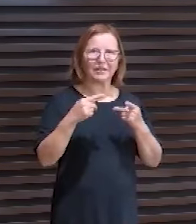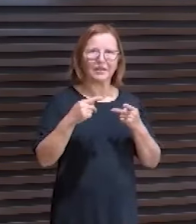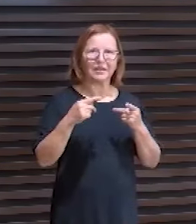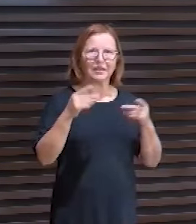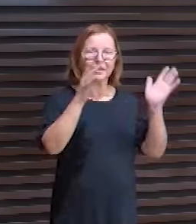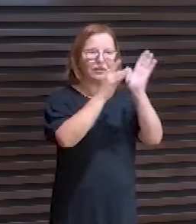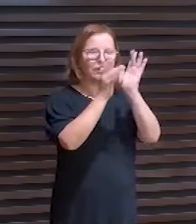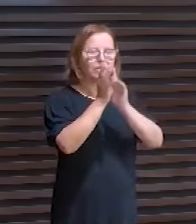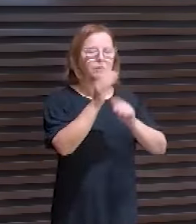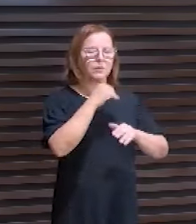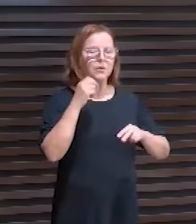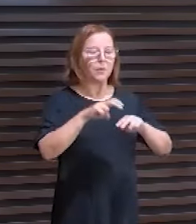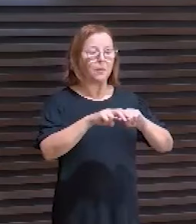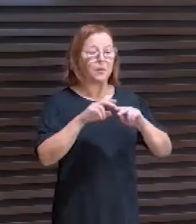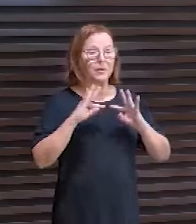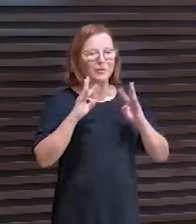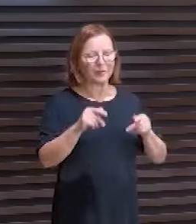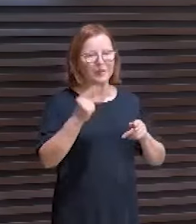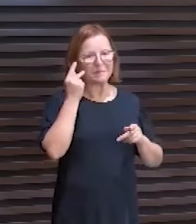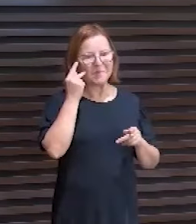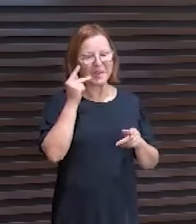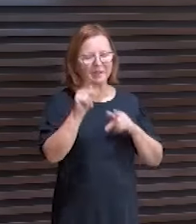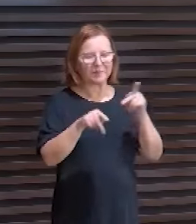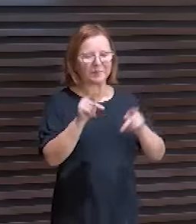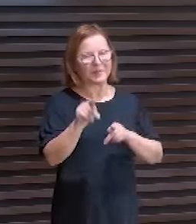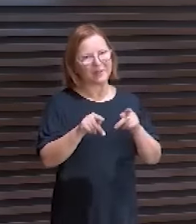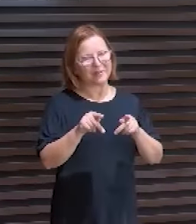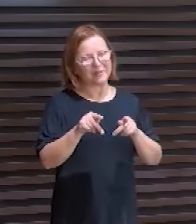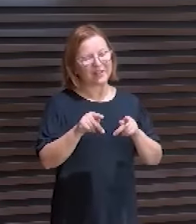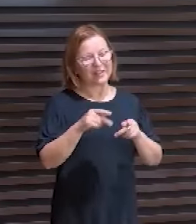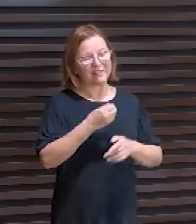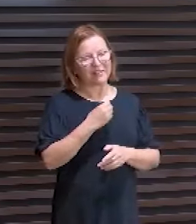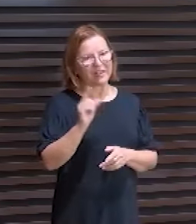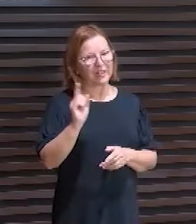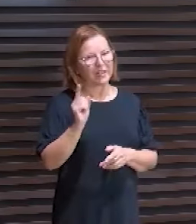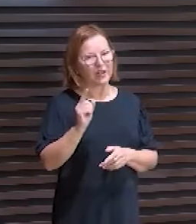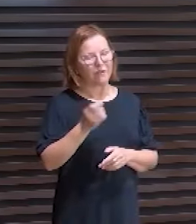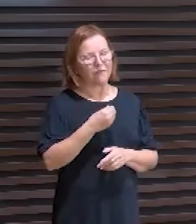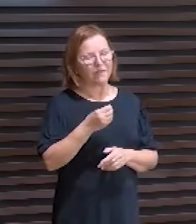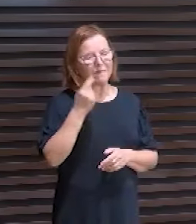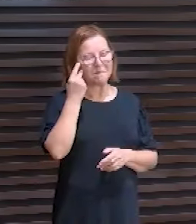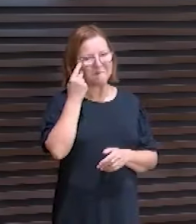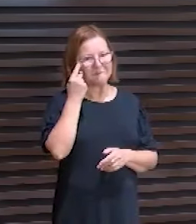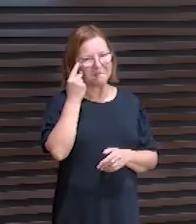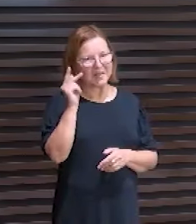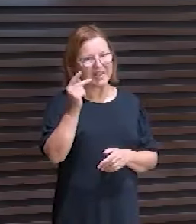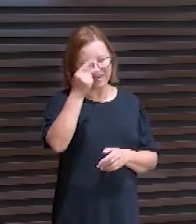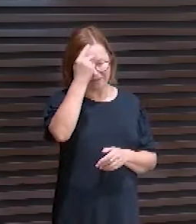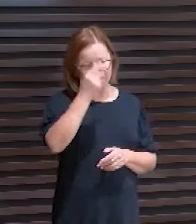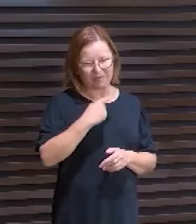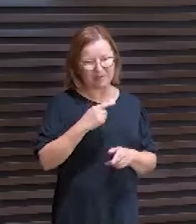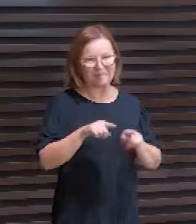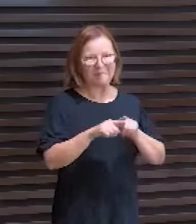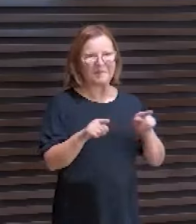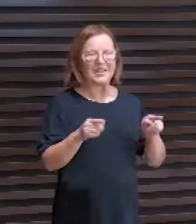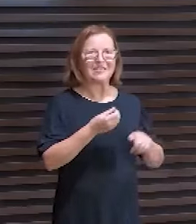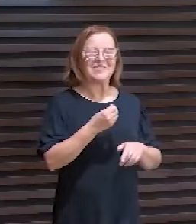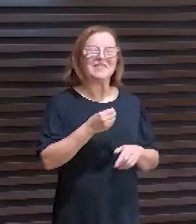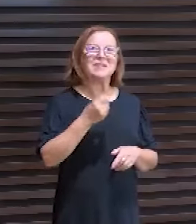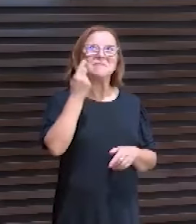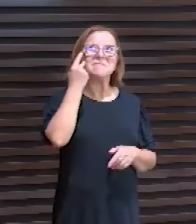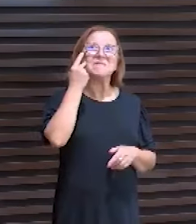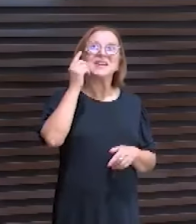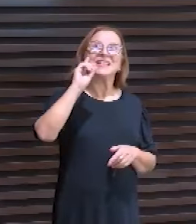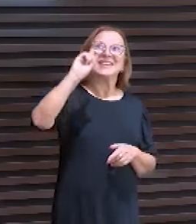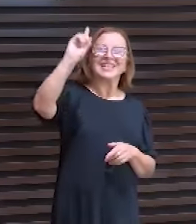todos para que os que vivem não vivam mais para si mesmos mas para aquele que por